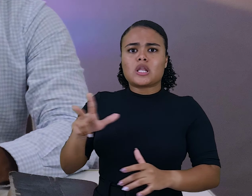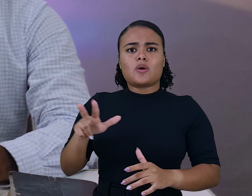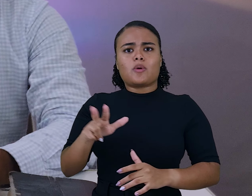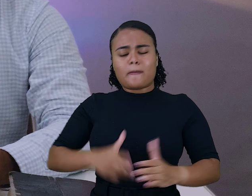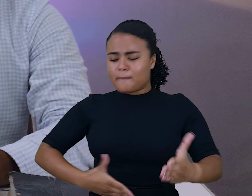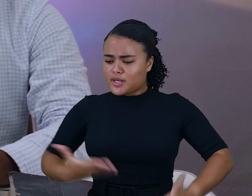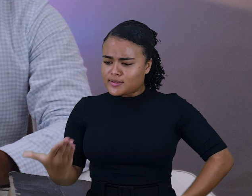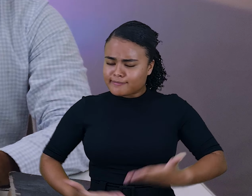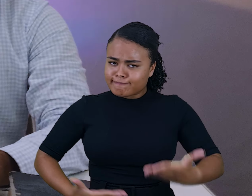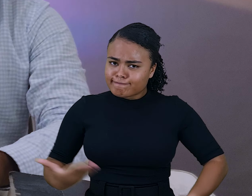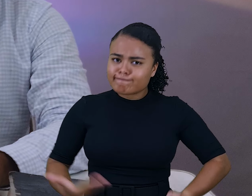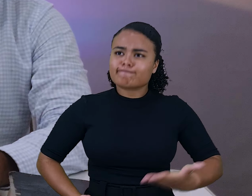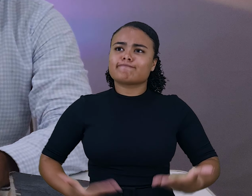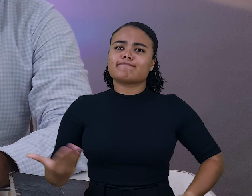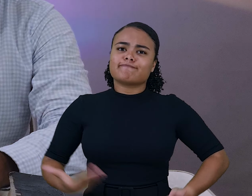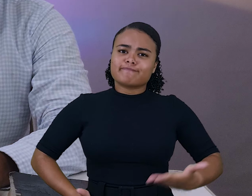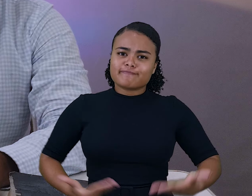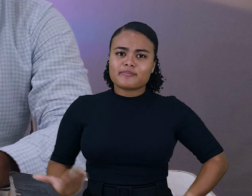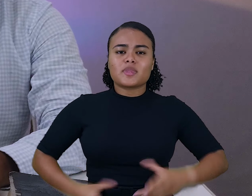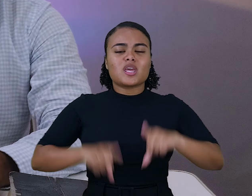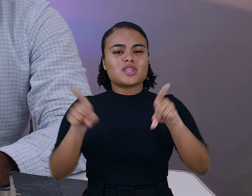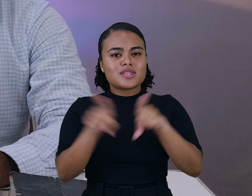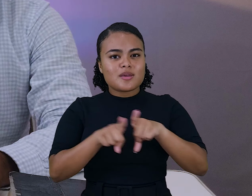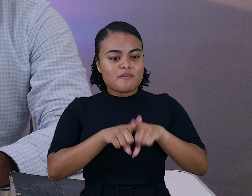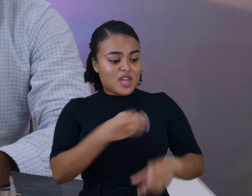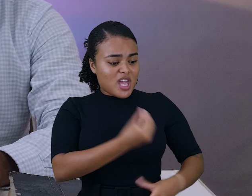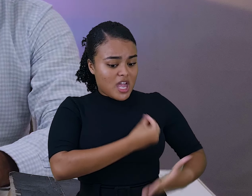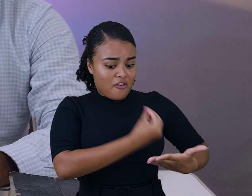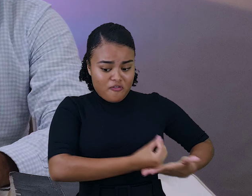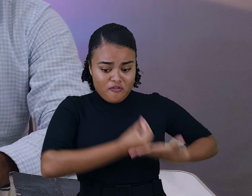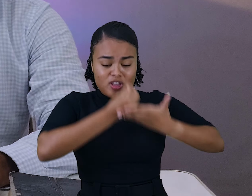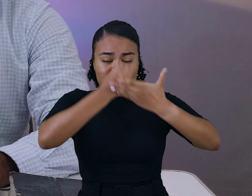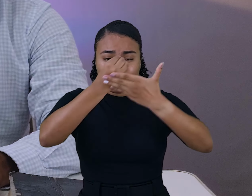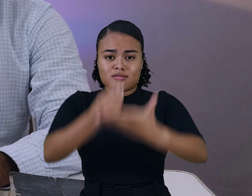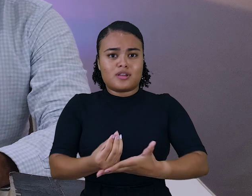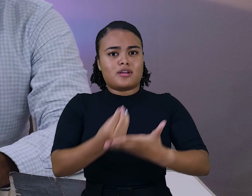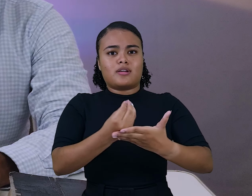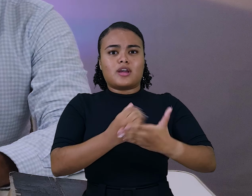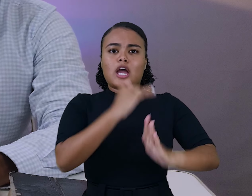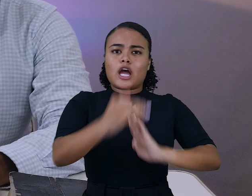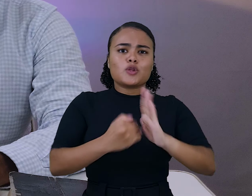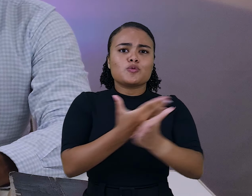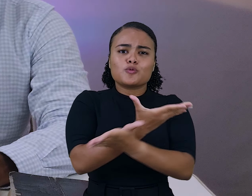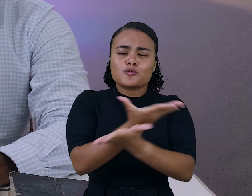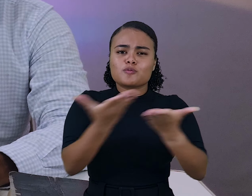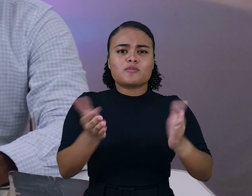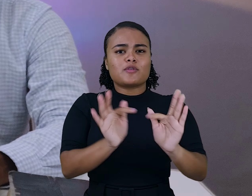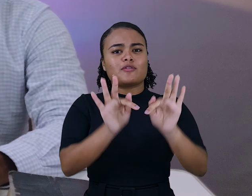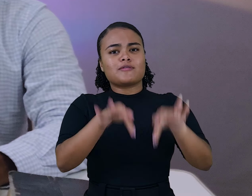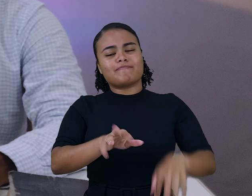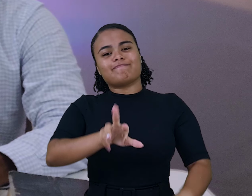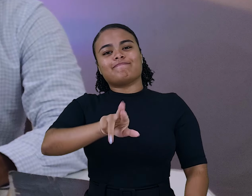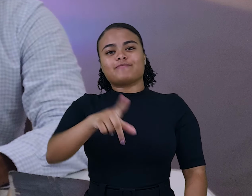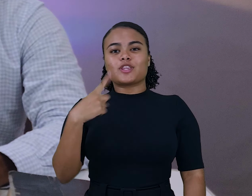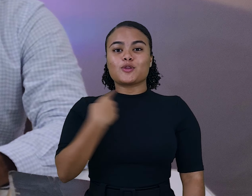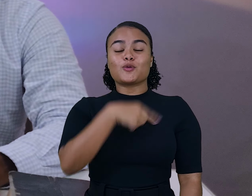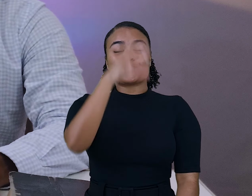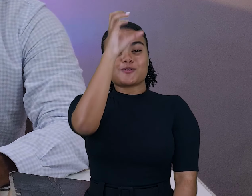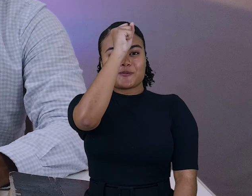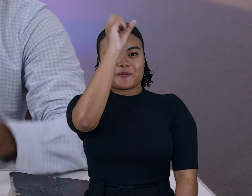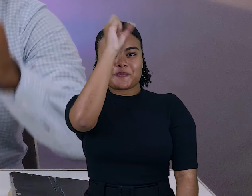ser servido, mas veio para servir e dar a sua vida em resgate por muitos. E por último, irmãos,